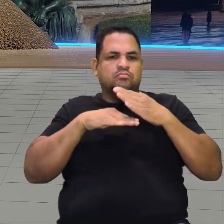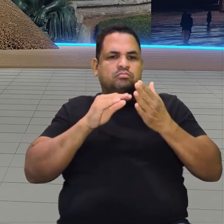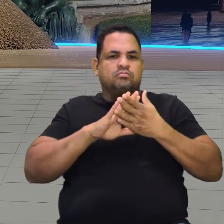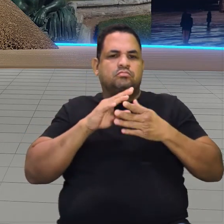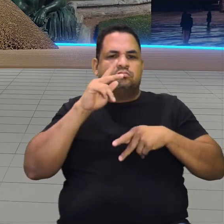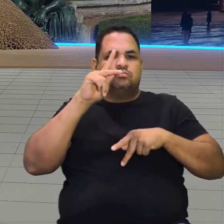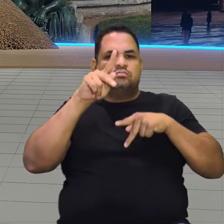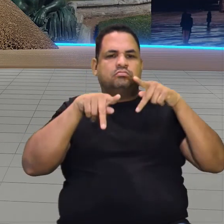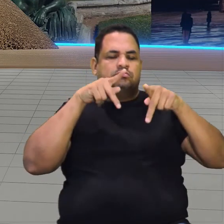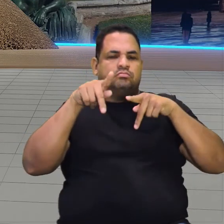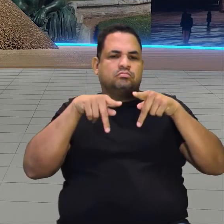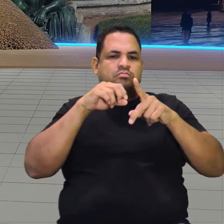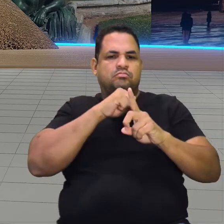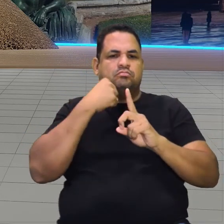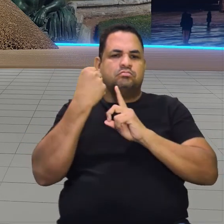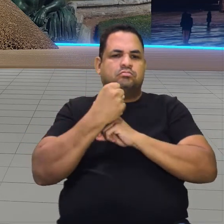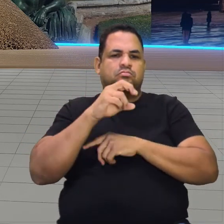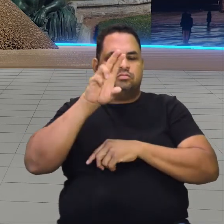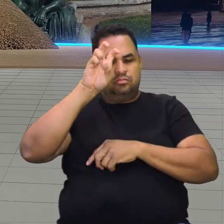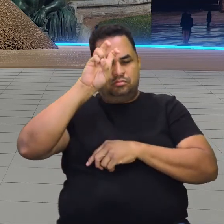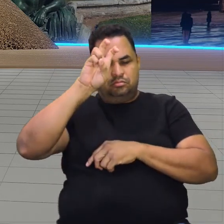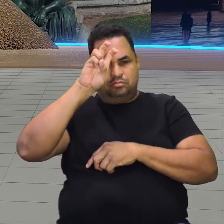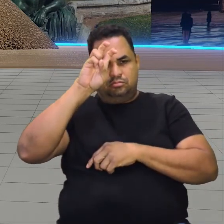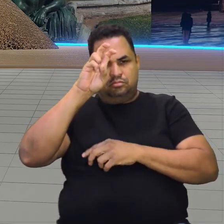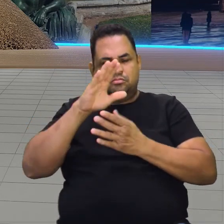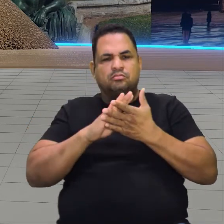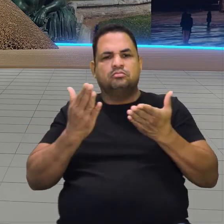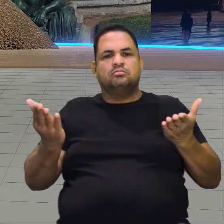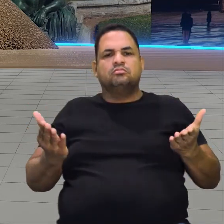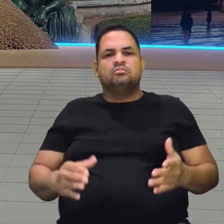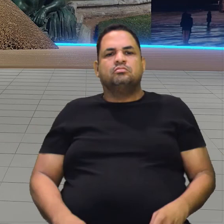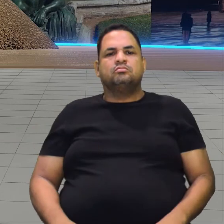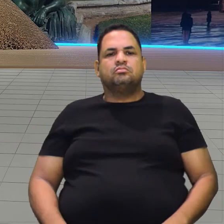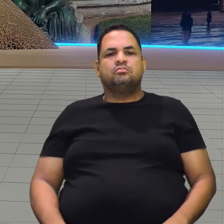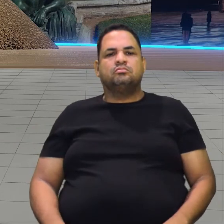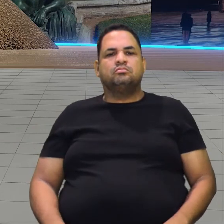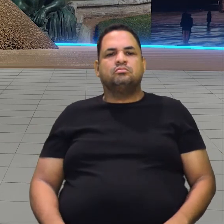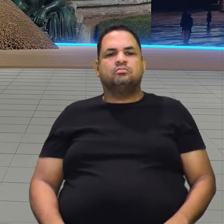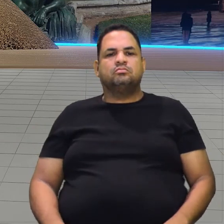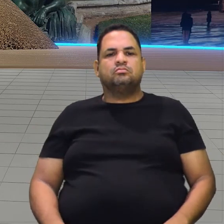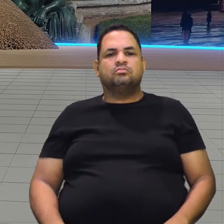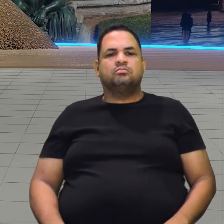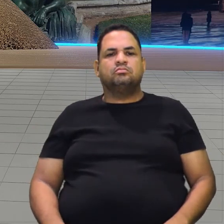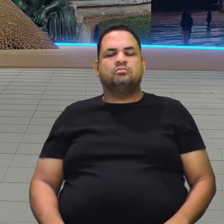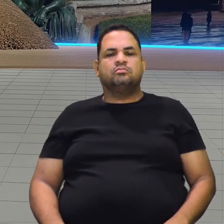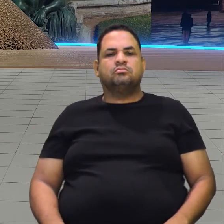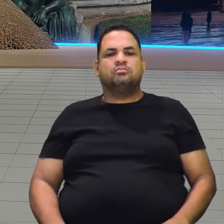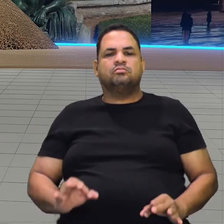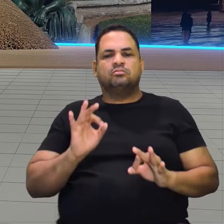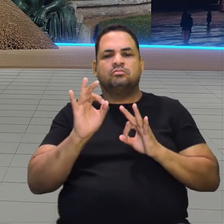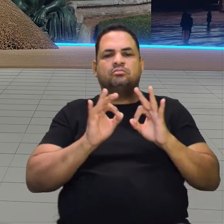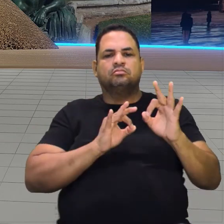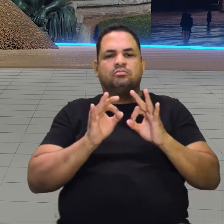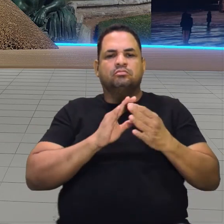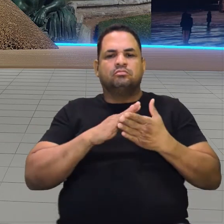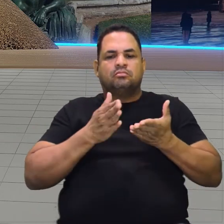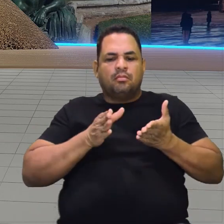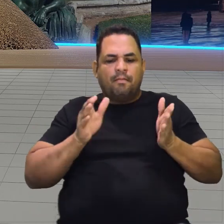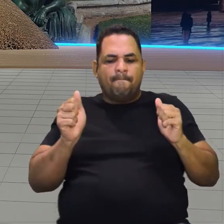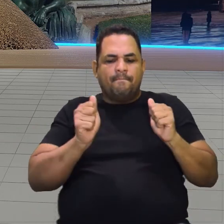civilização egípcia. Uma civilização que vai se constituir à beira de um